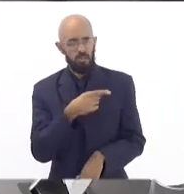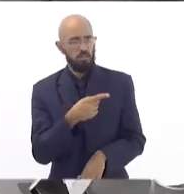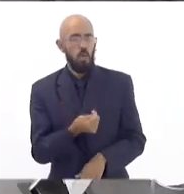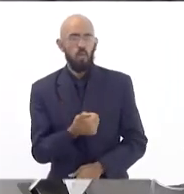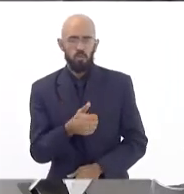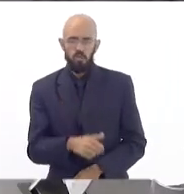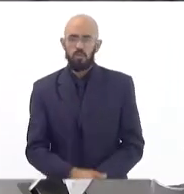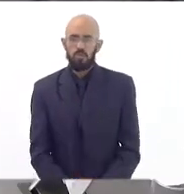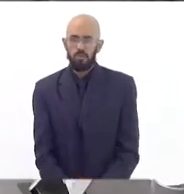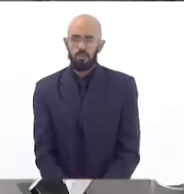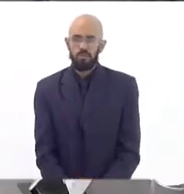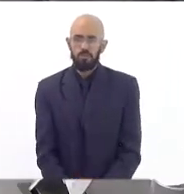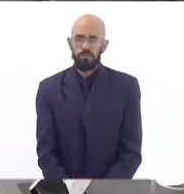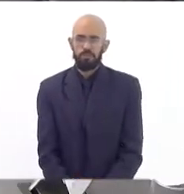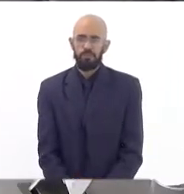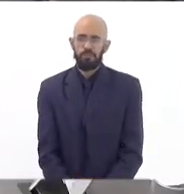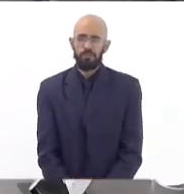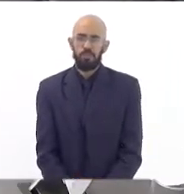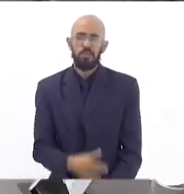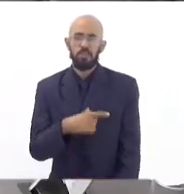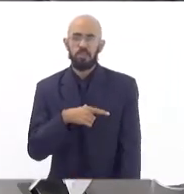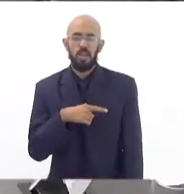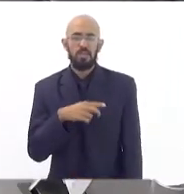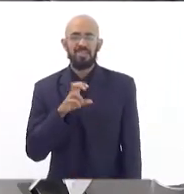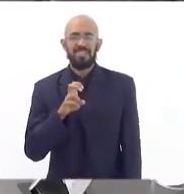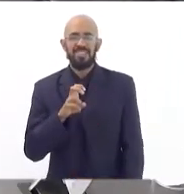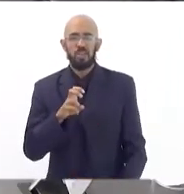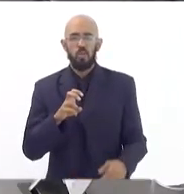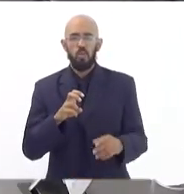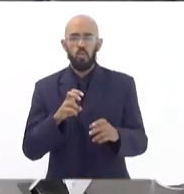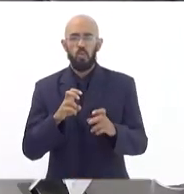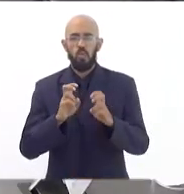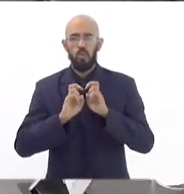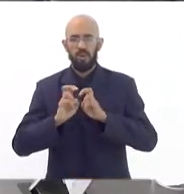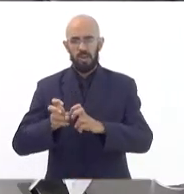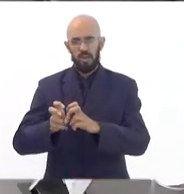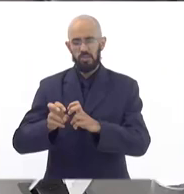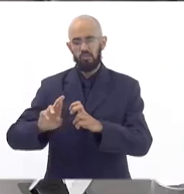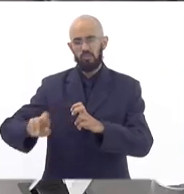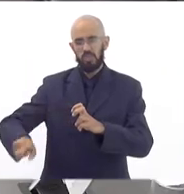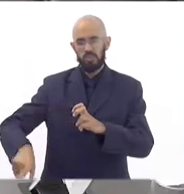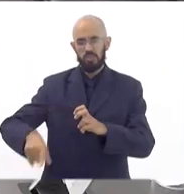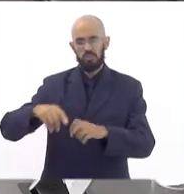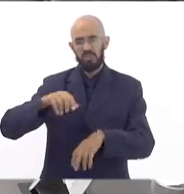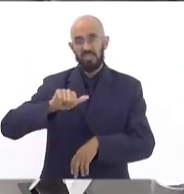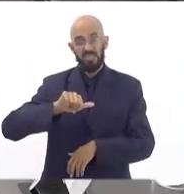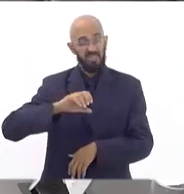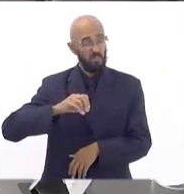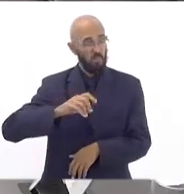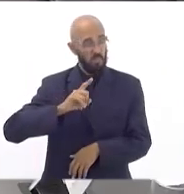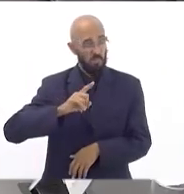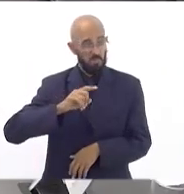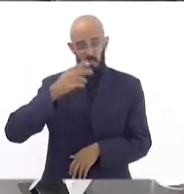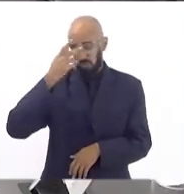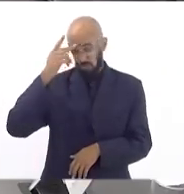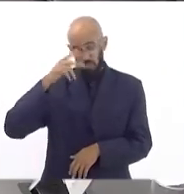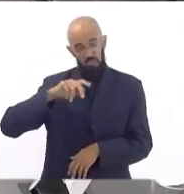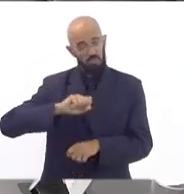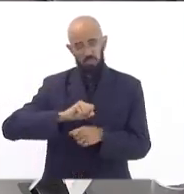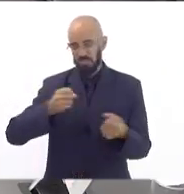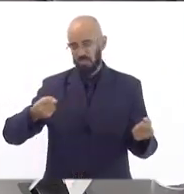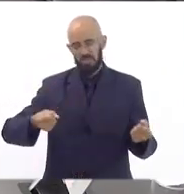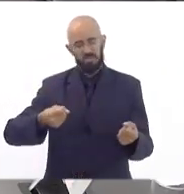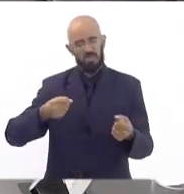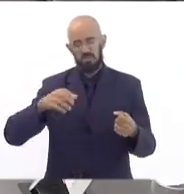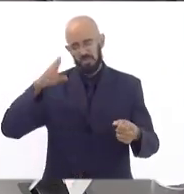malha férrea porque são cinco ramais tá vocês têm sempre uma pessoa só para dar conta disso tudo fica muito difícil ainda mais